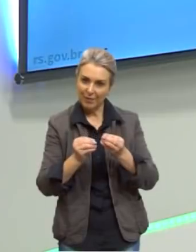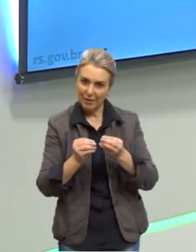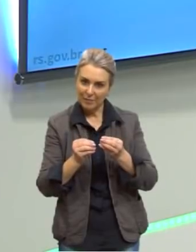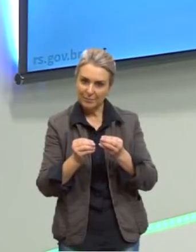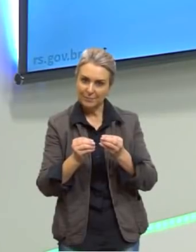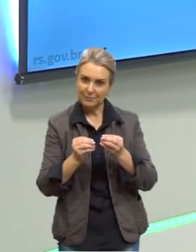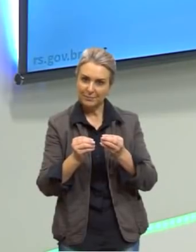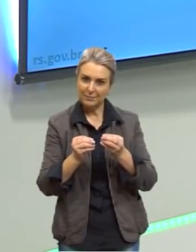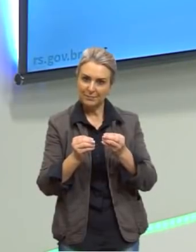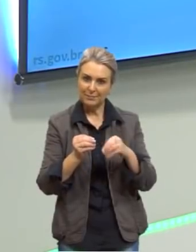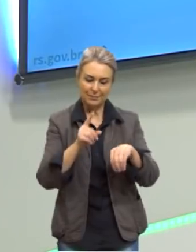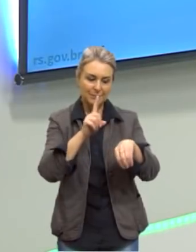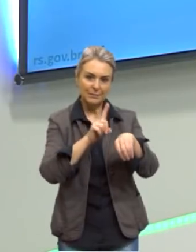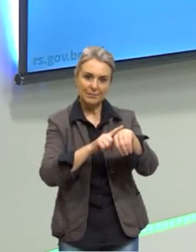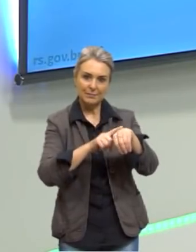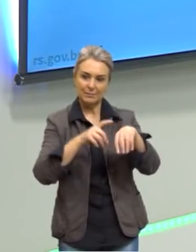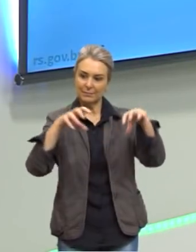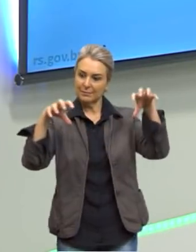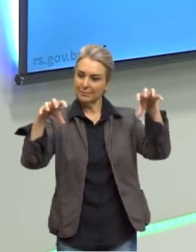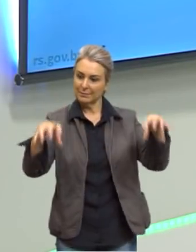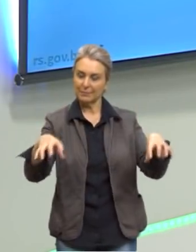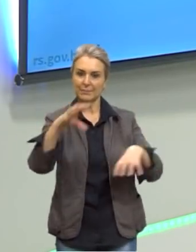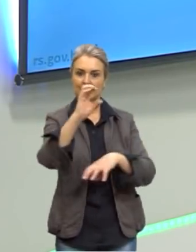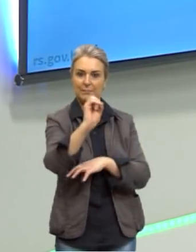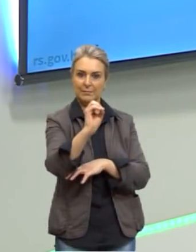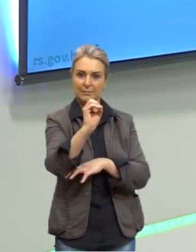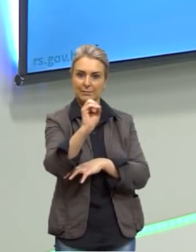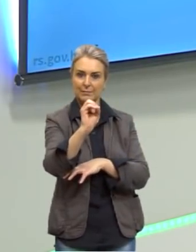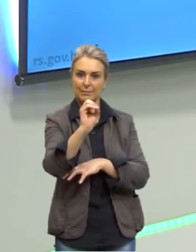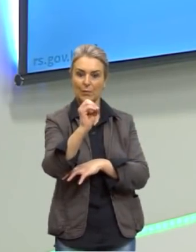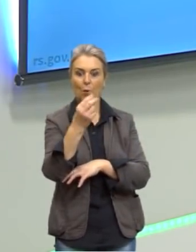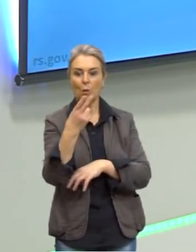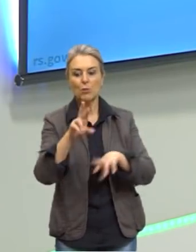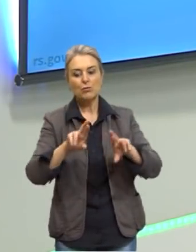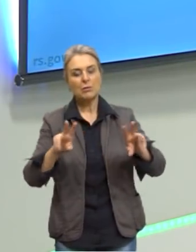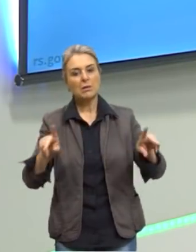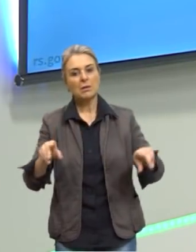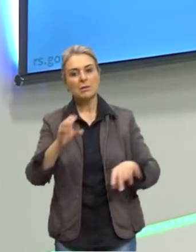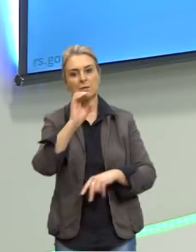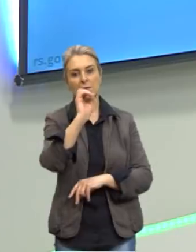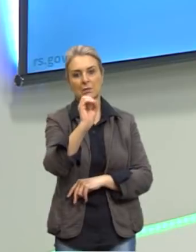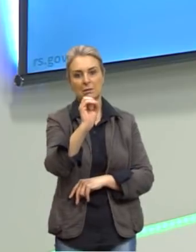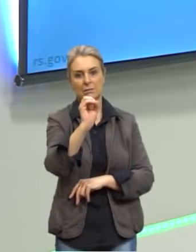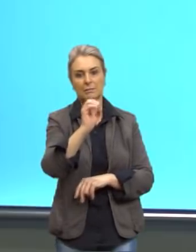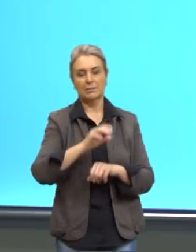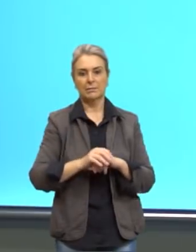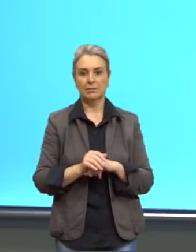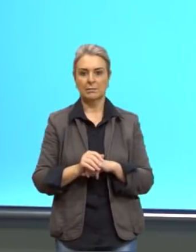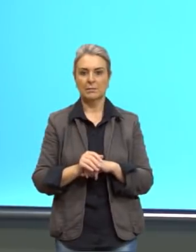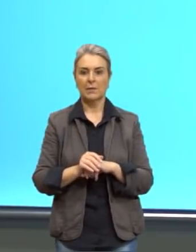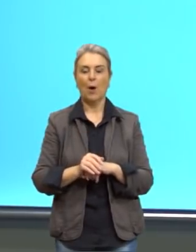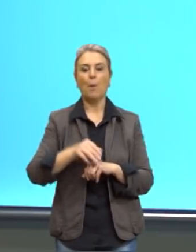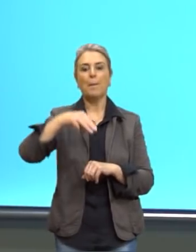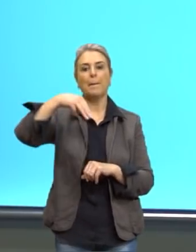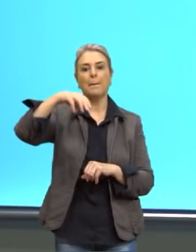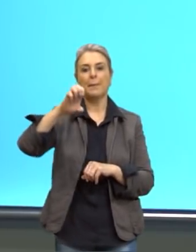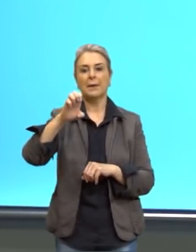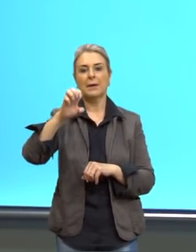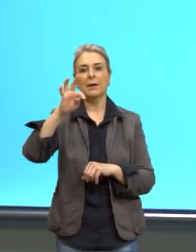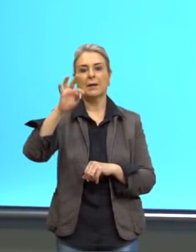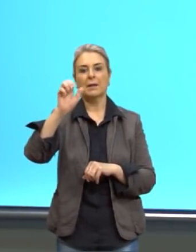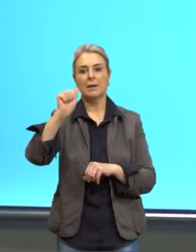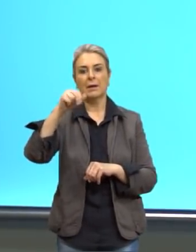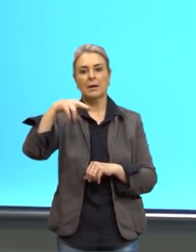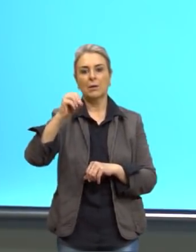moléculas com o momento de polagri zero ou diferente de zero vamos trabalhar com o metano que é o